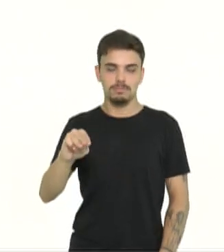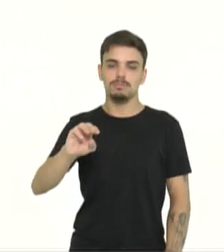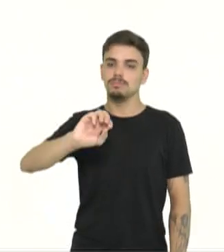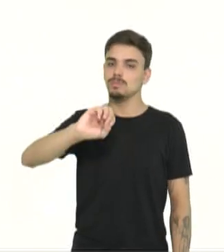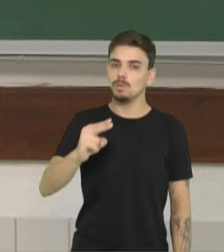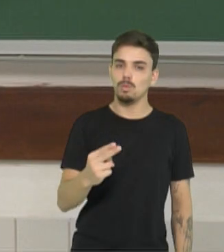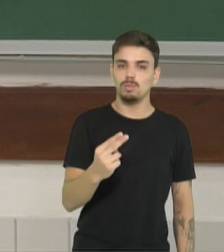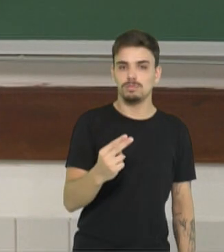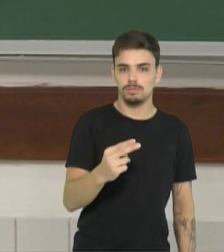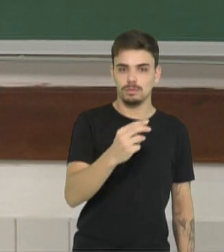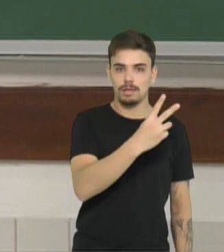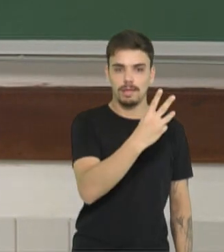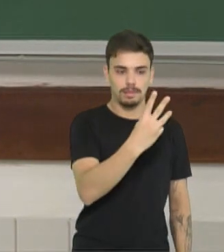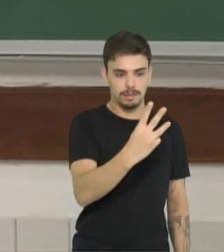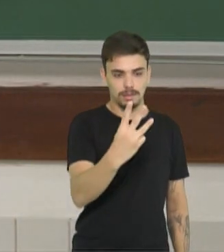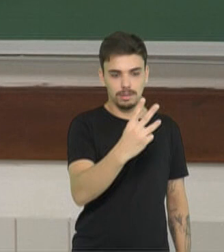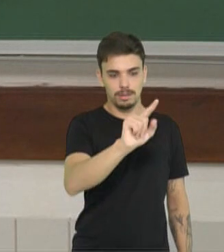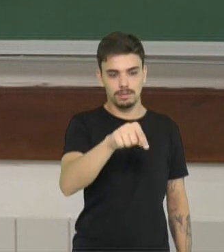ou a